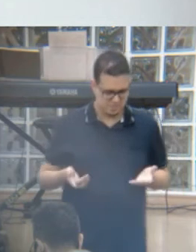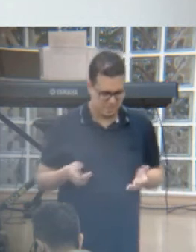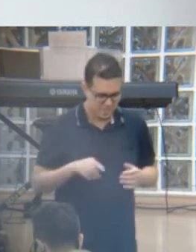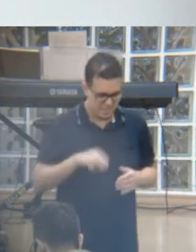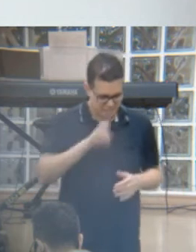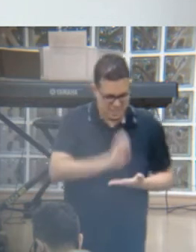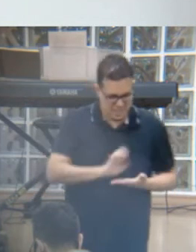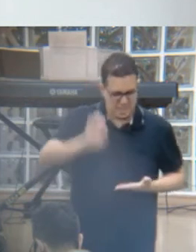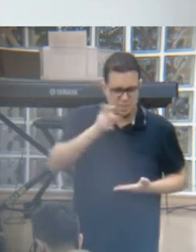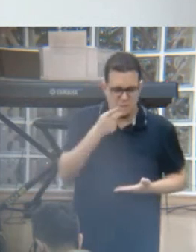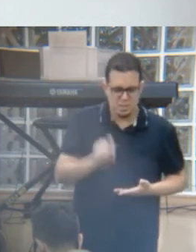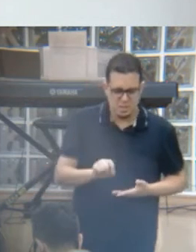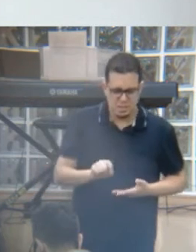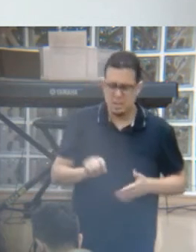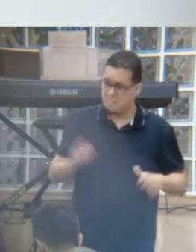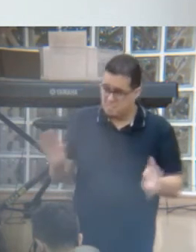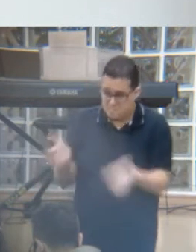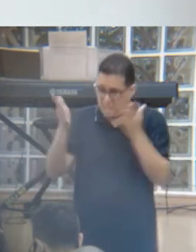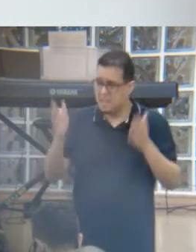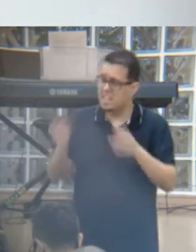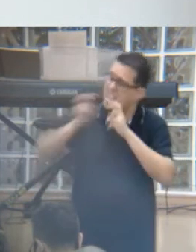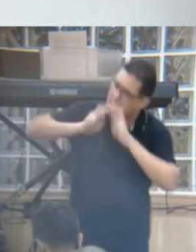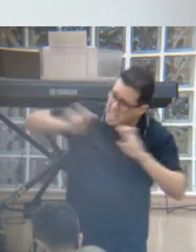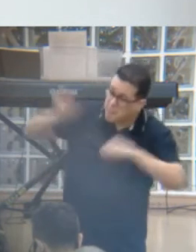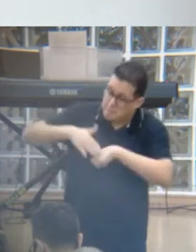está dormindo. Lembram-se?